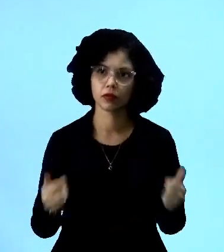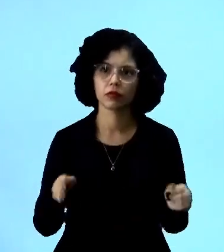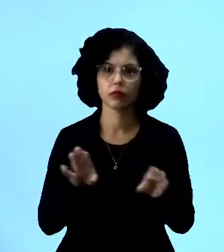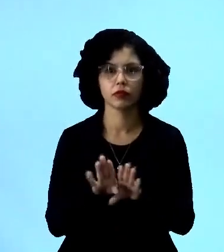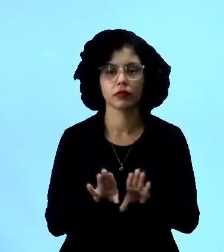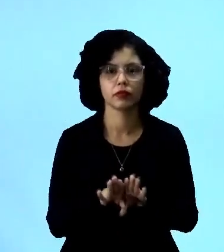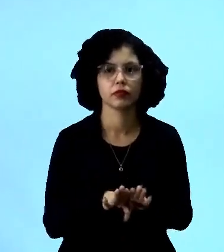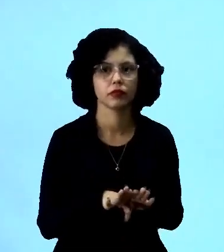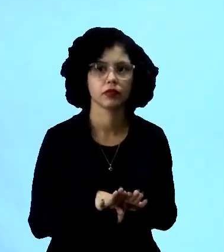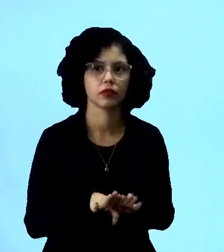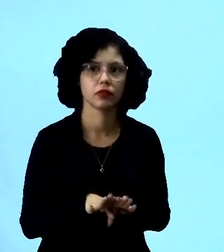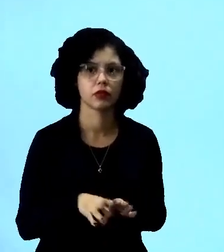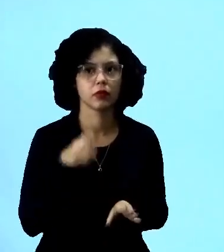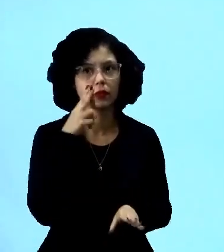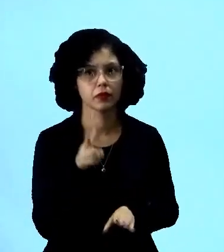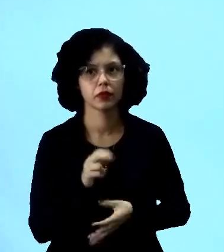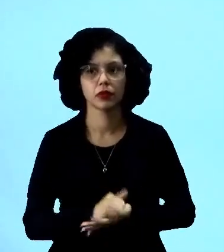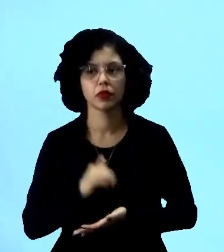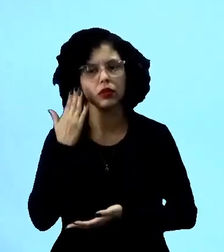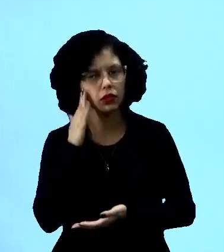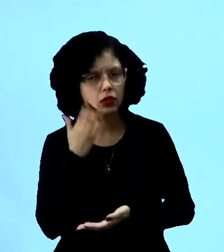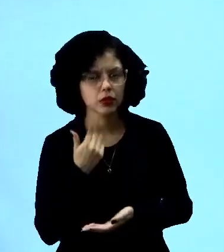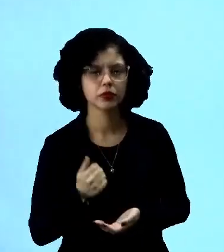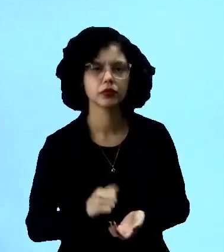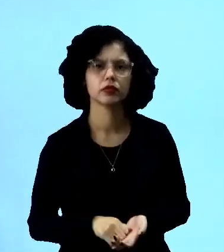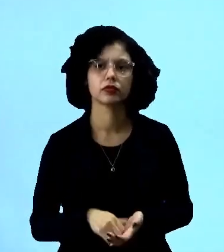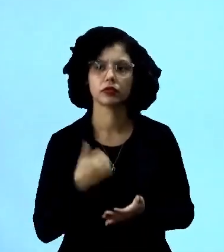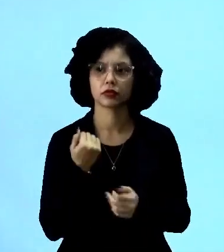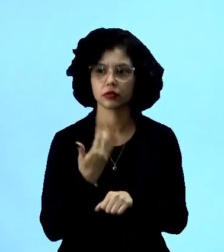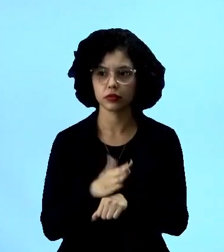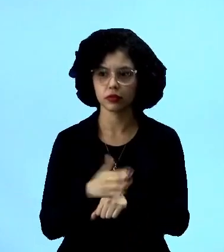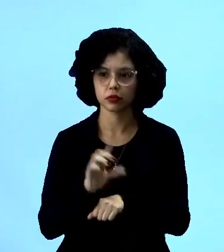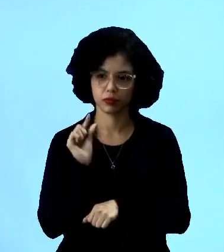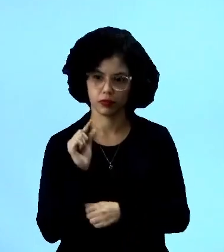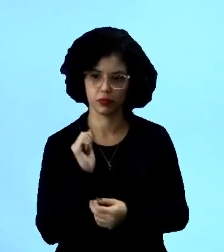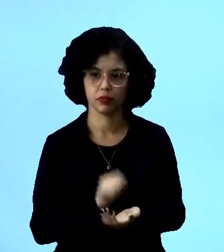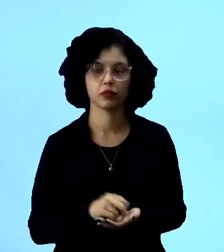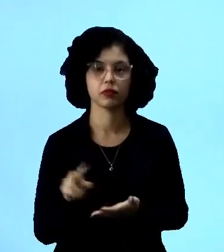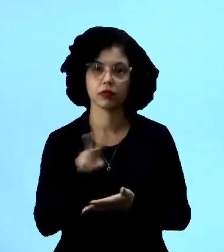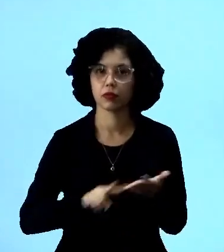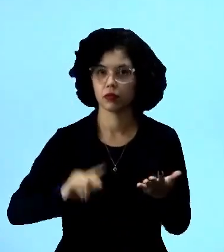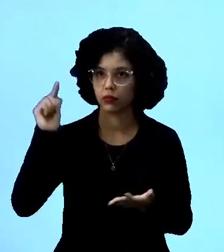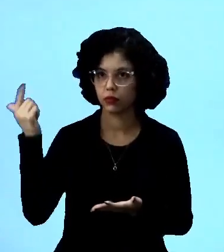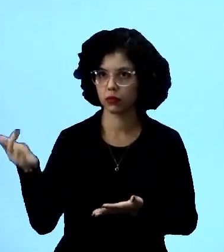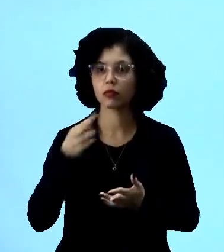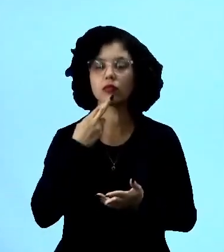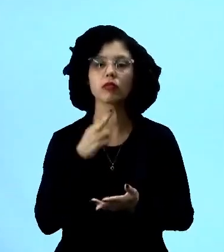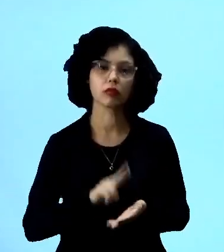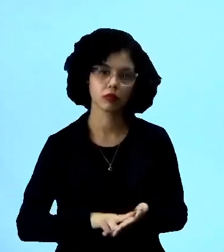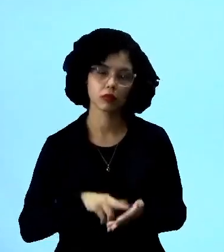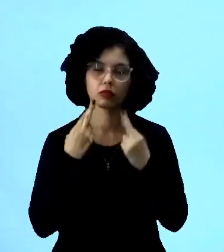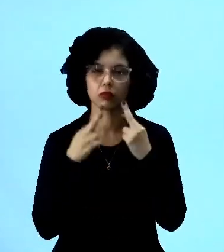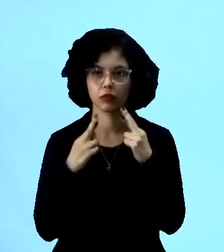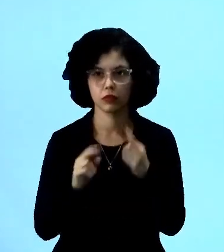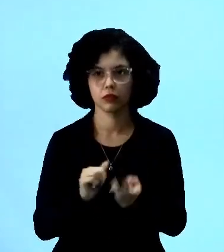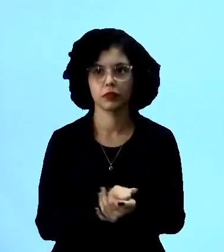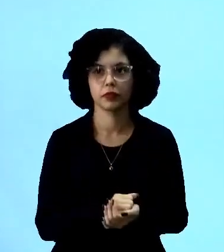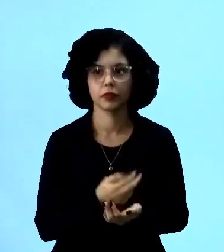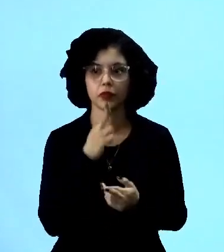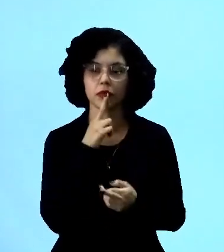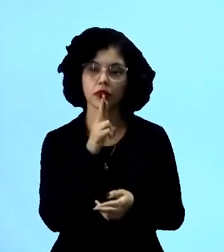objetiva. Vamos ver se vocês entenderam melhor, vamos exercitar um pouquinho. Vamos ler outra carta de reclamação e aí nós